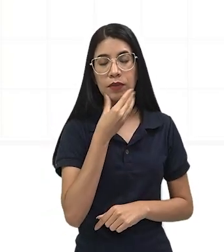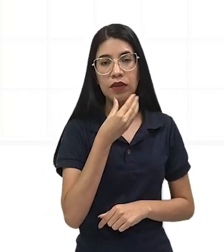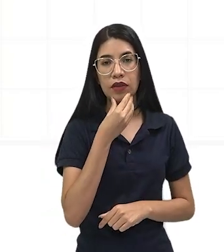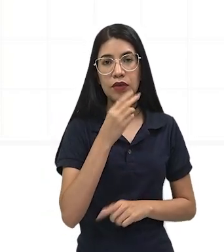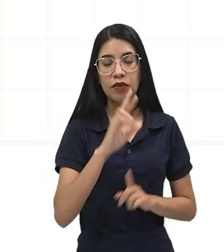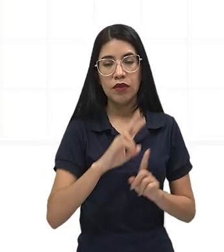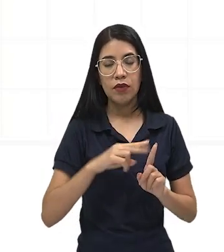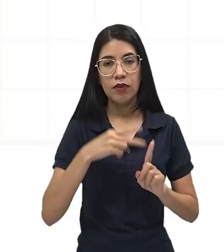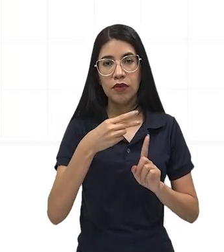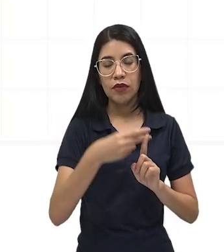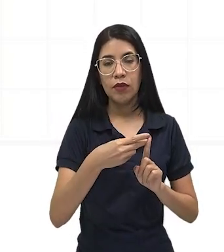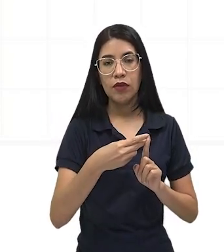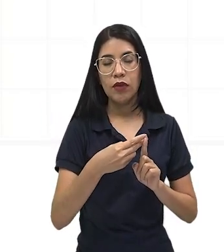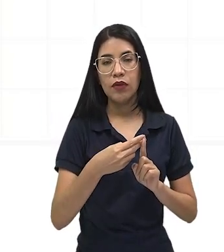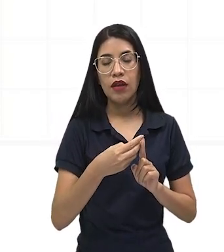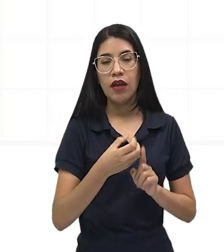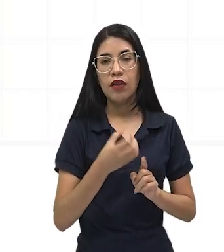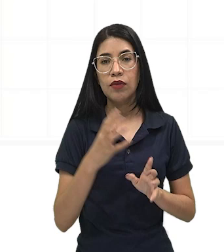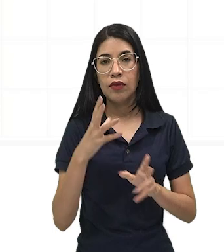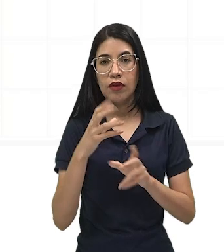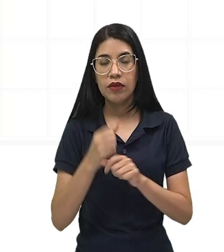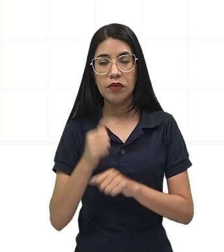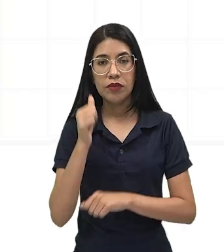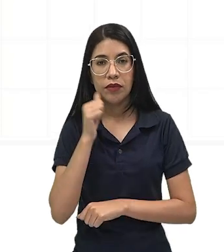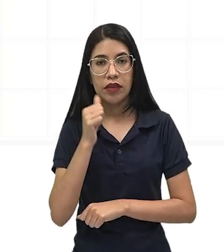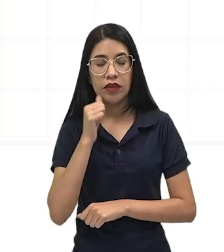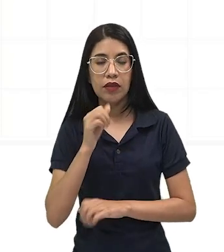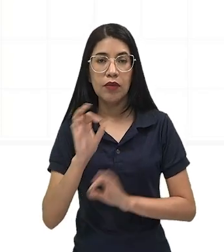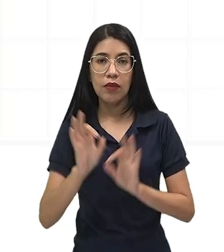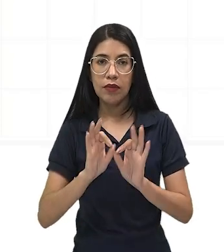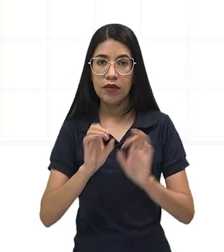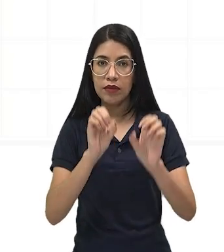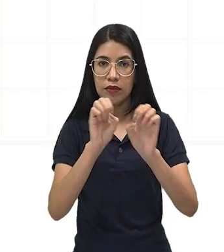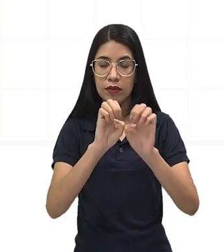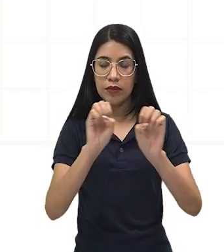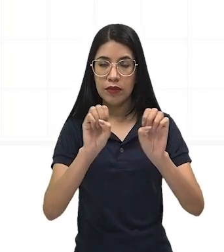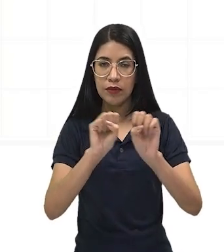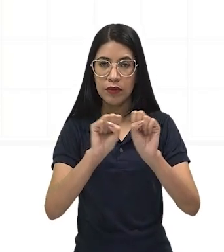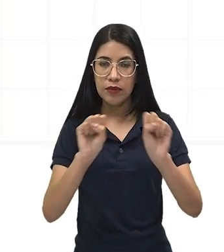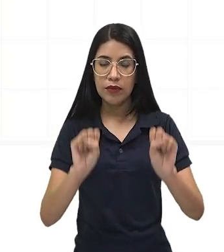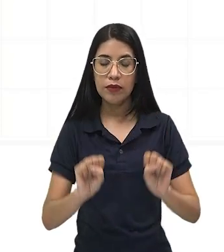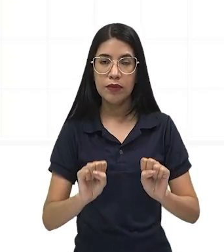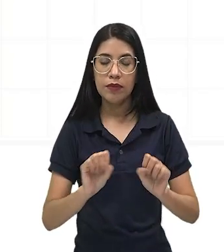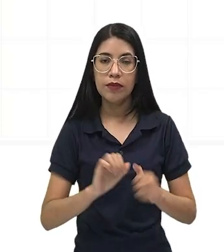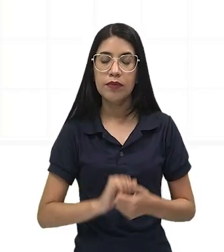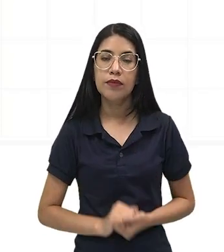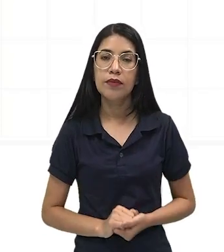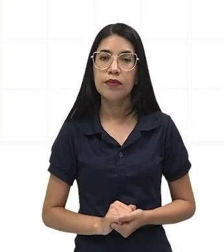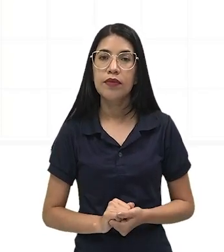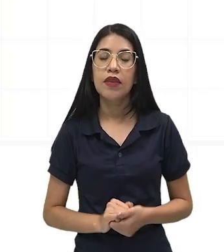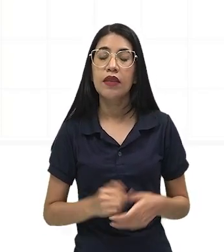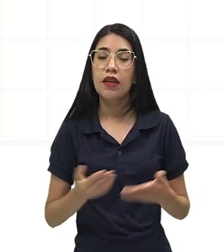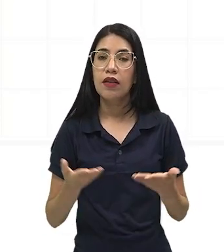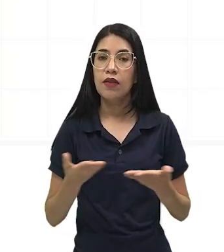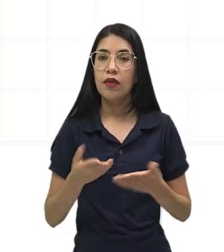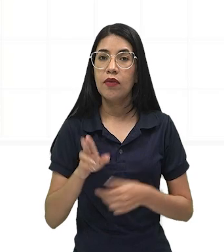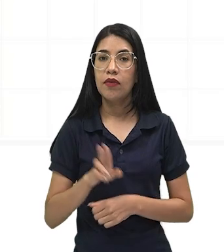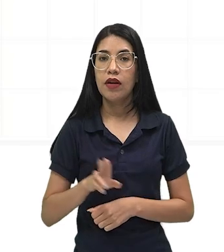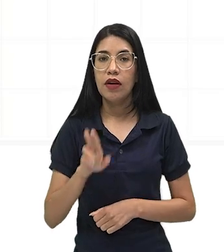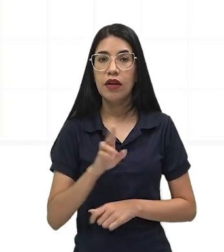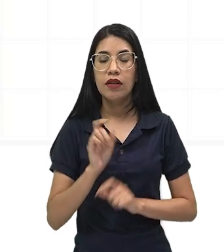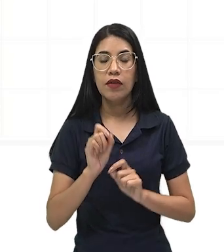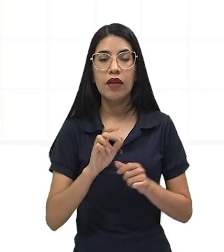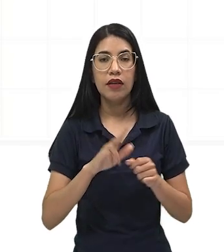do número de meninas. Escreva o sistema. Então, aqui no caso, pessoal, nós temos que utilizar